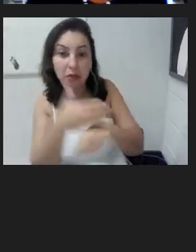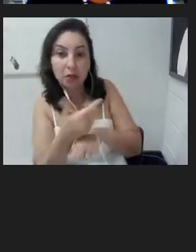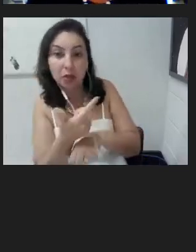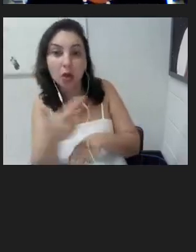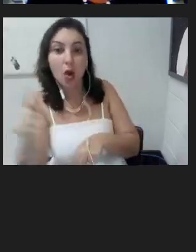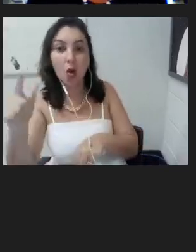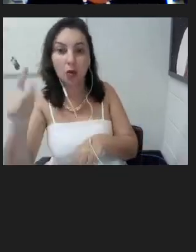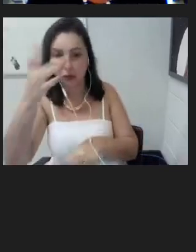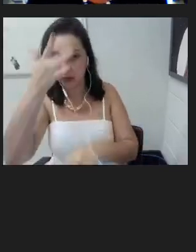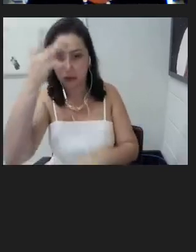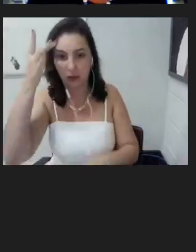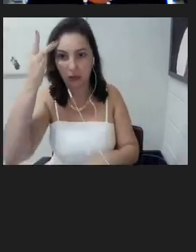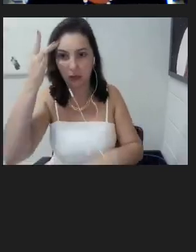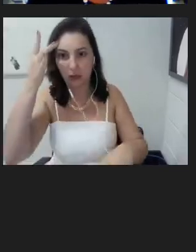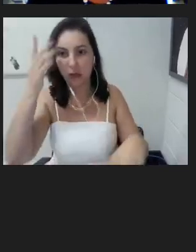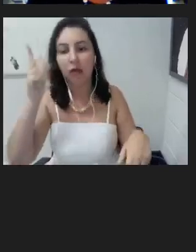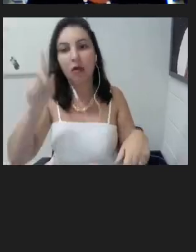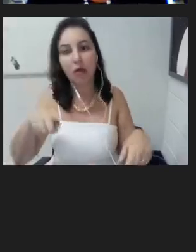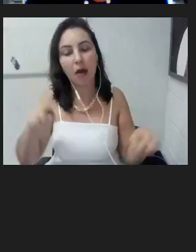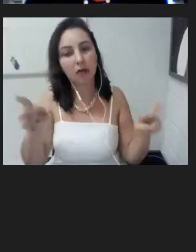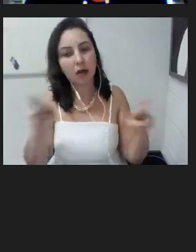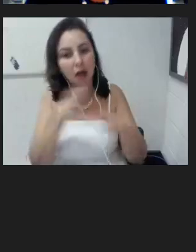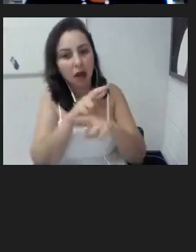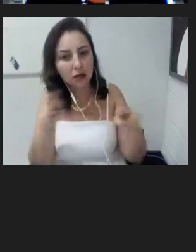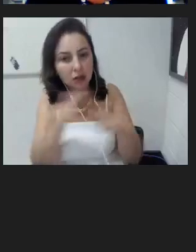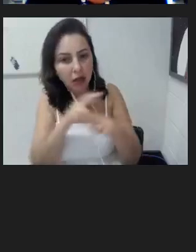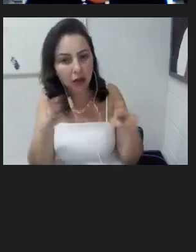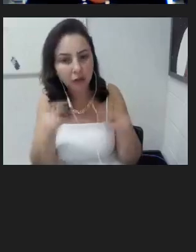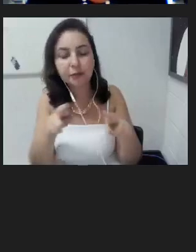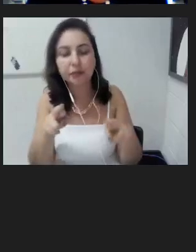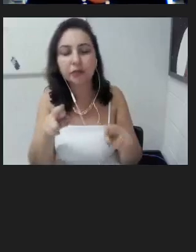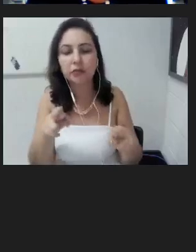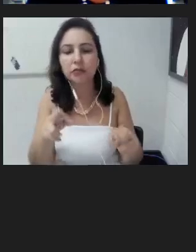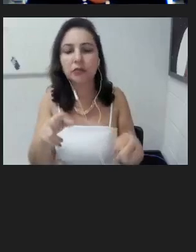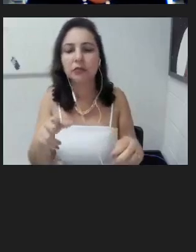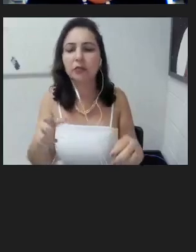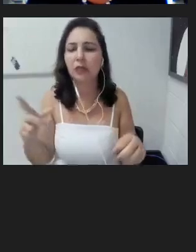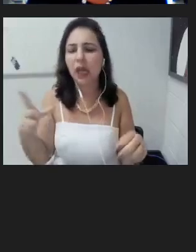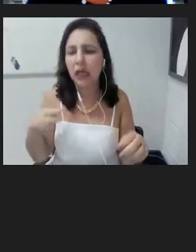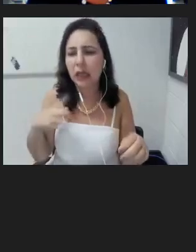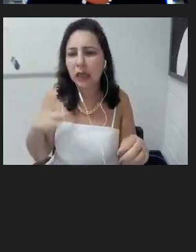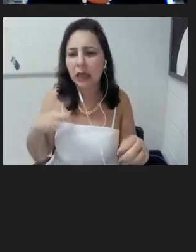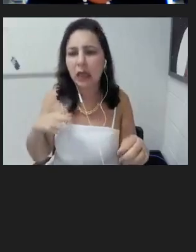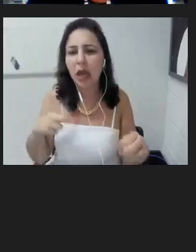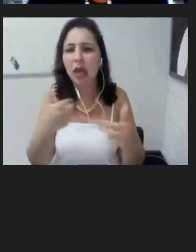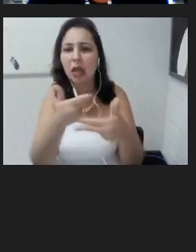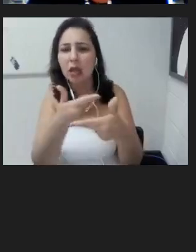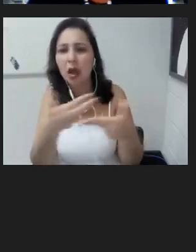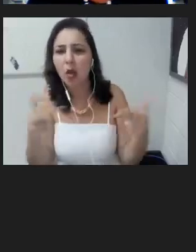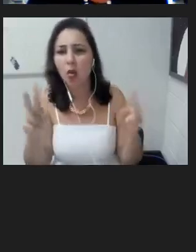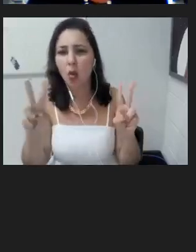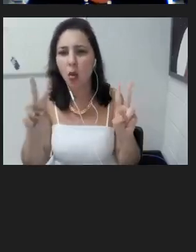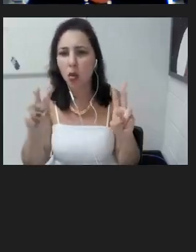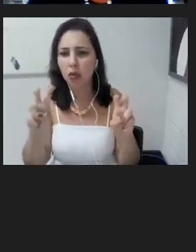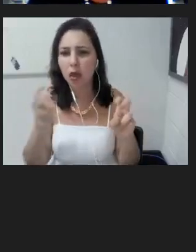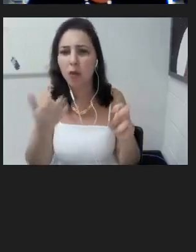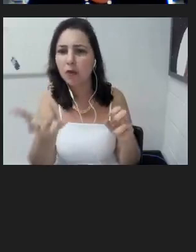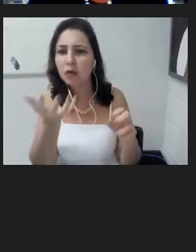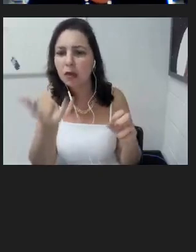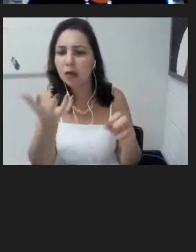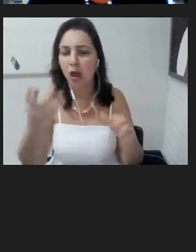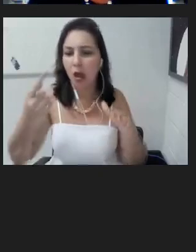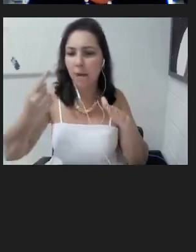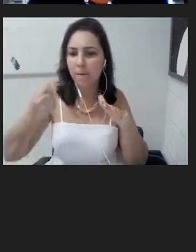Aqui a dimensão relacional. E há algum tema que você gostaria de aprofundar em relação